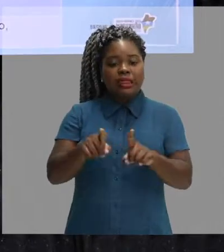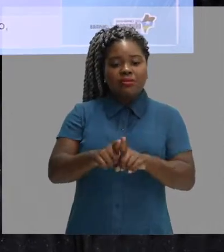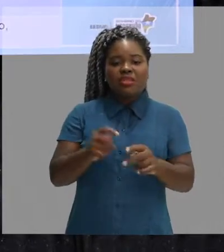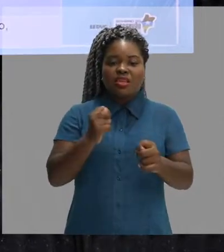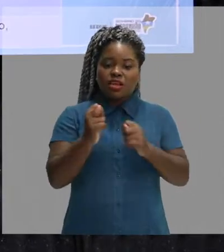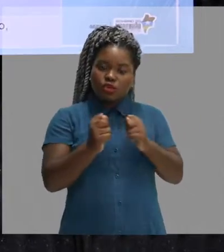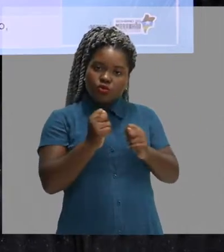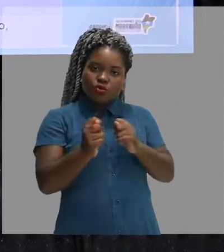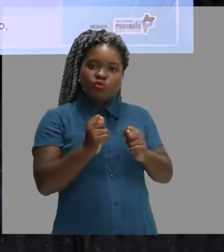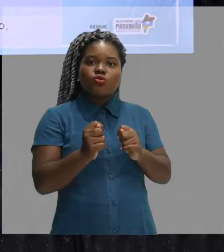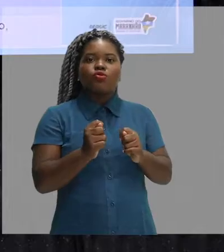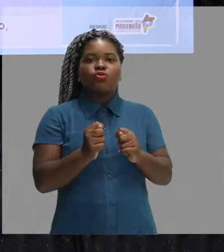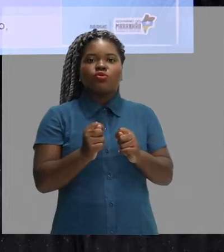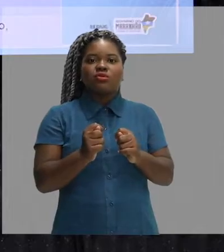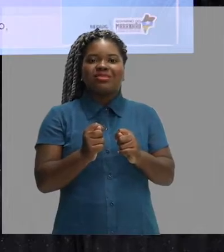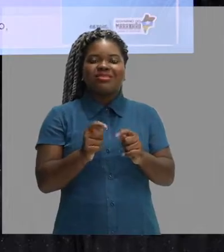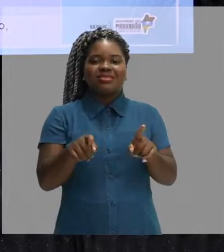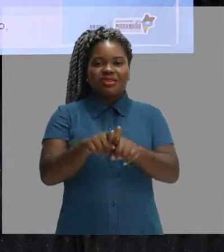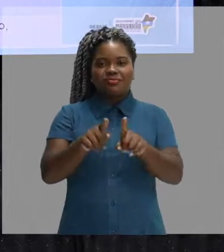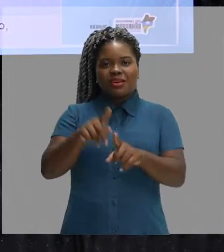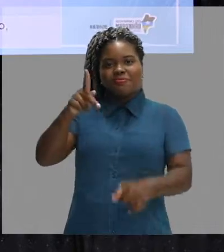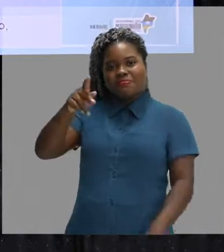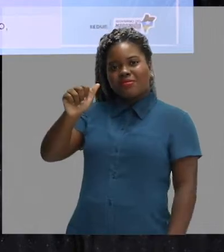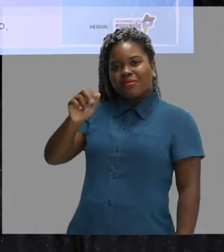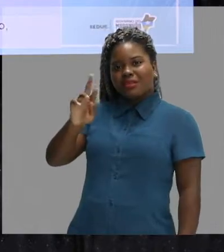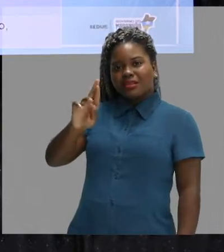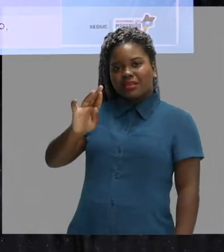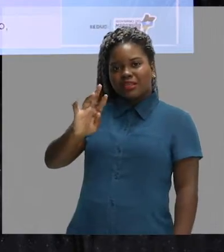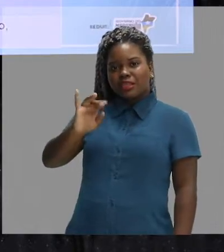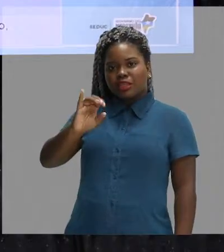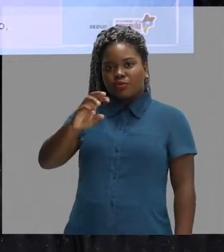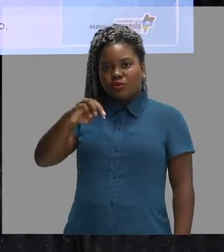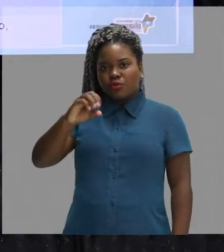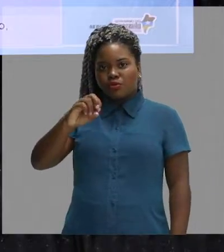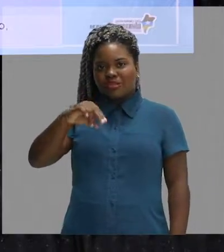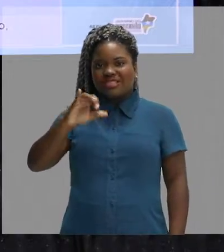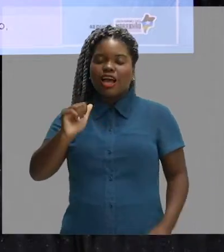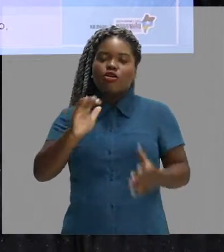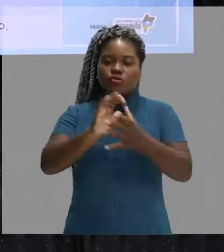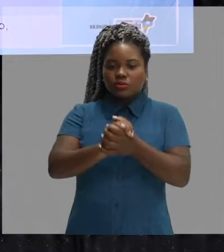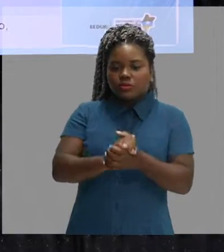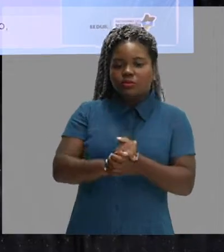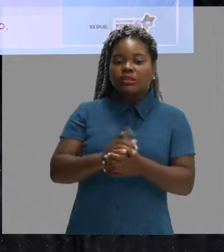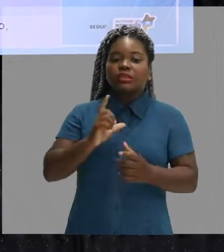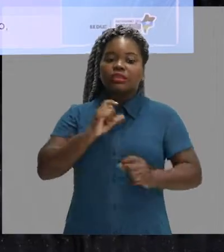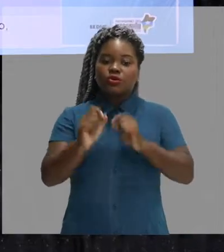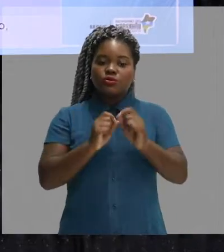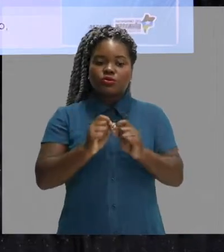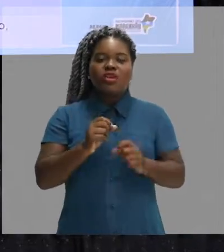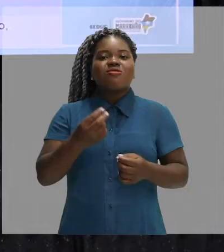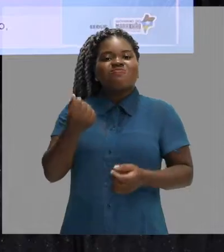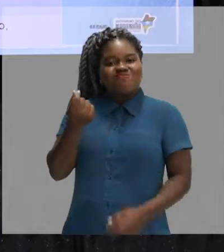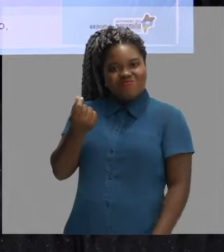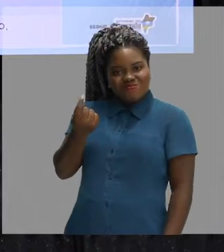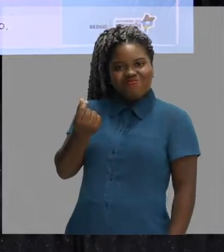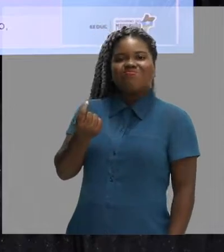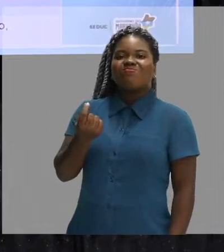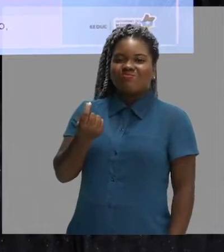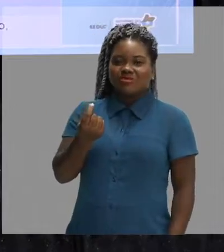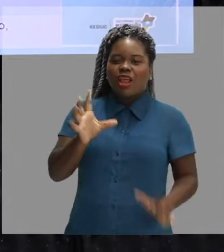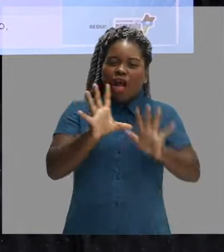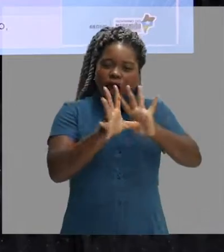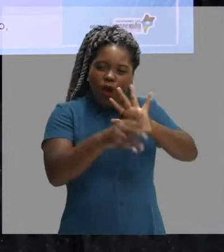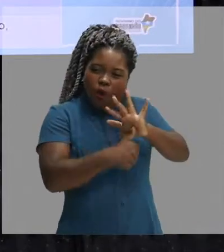tem a ver com o quê, professor? Tem a ver com a retenção de bens ou capital, dinheiro, né? Roubo, furto, por parte